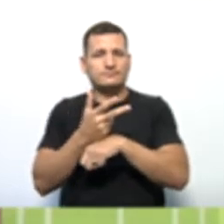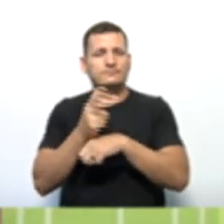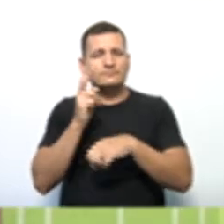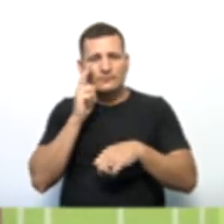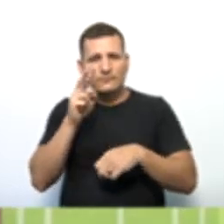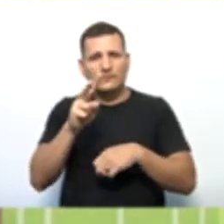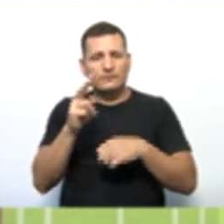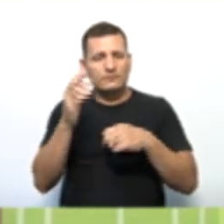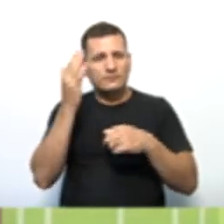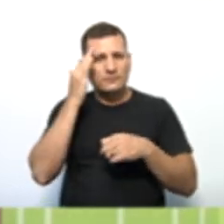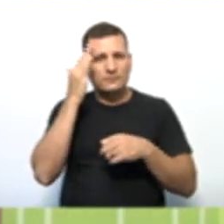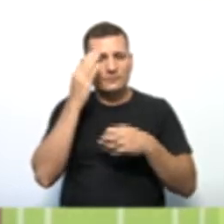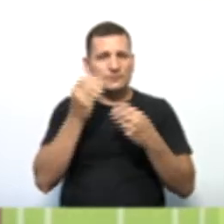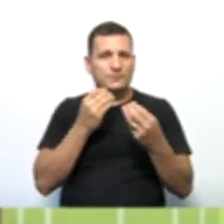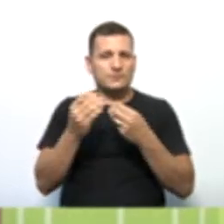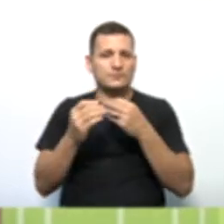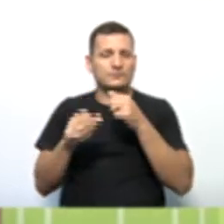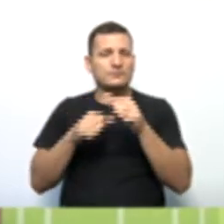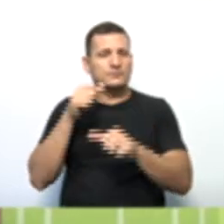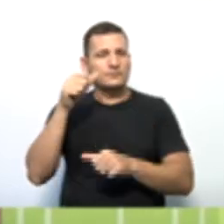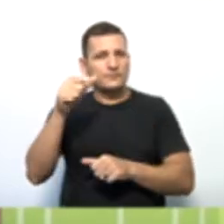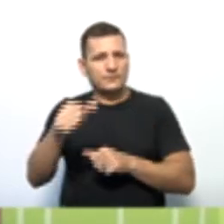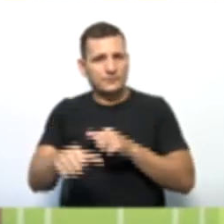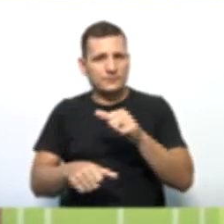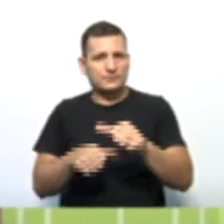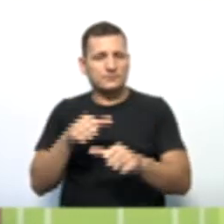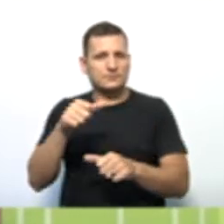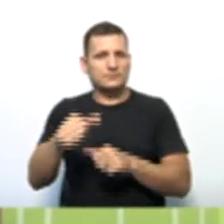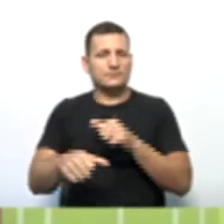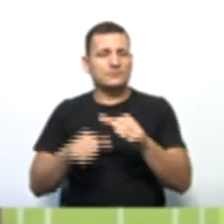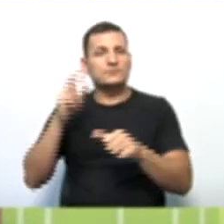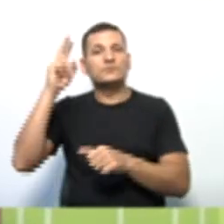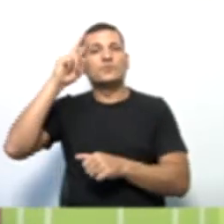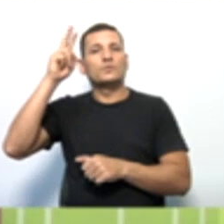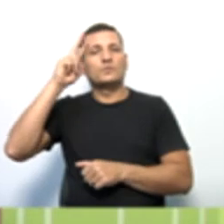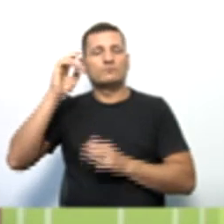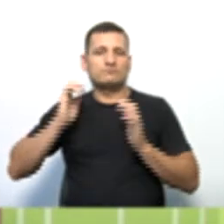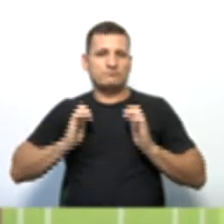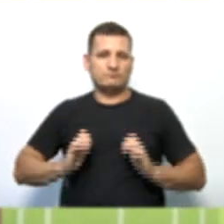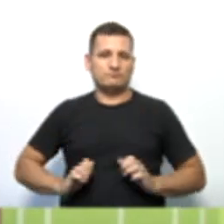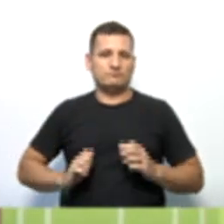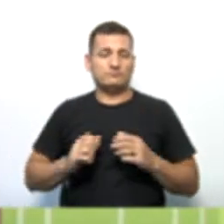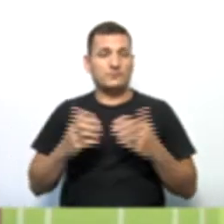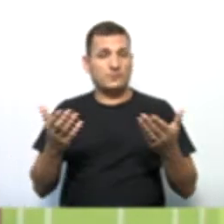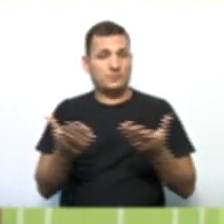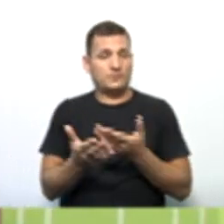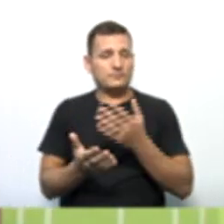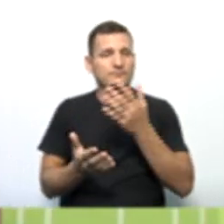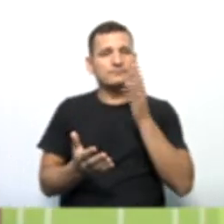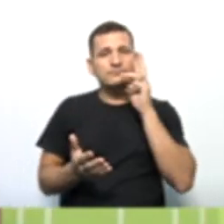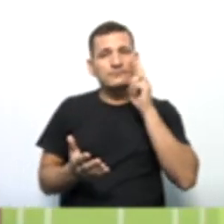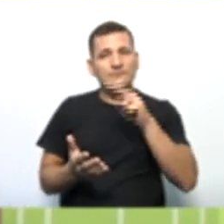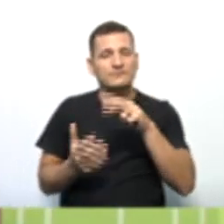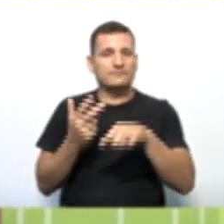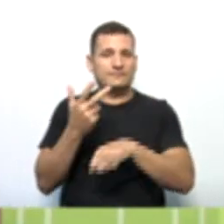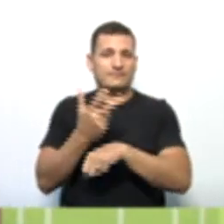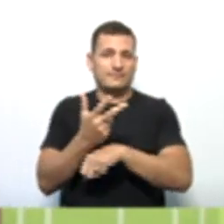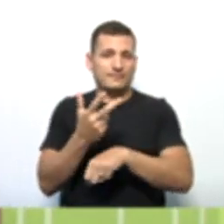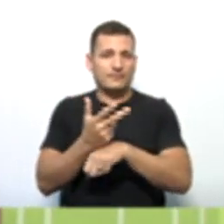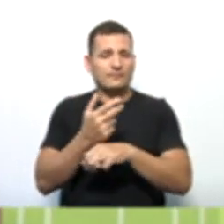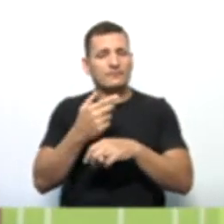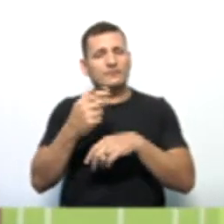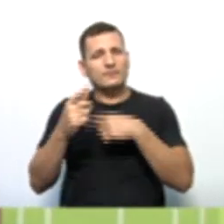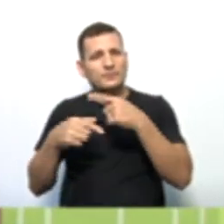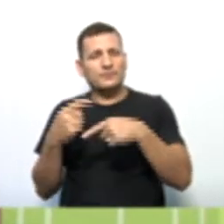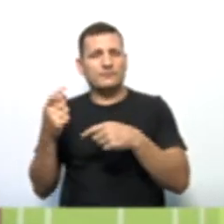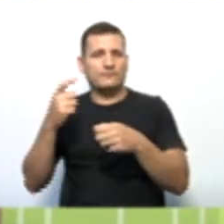um pouco dessas transformações da ética no período histórico. Então a gente vai assistir agora esse pequeno vídeo, e daqui a pouquinho a